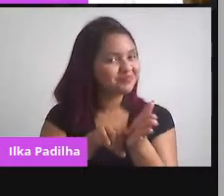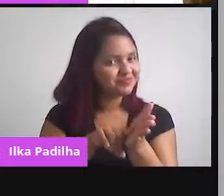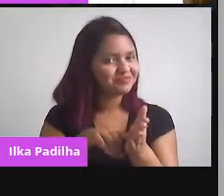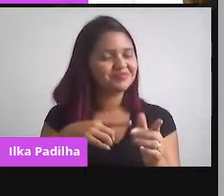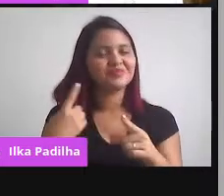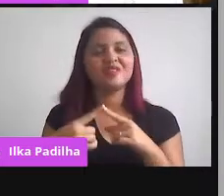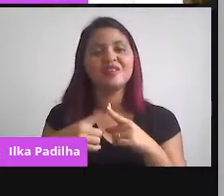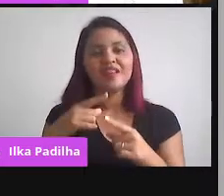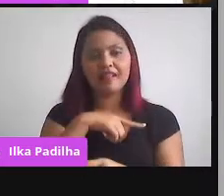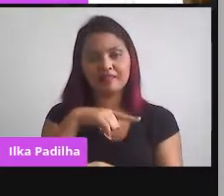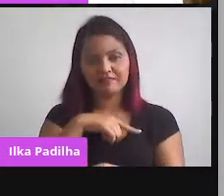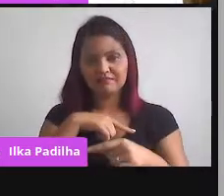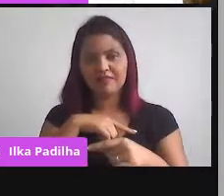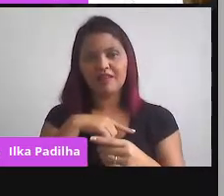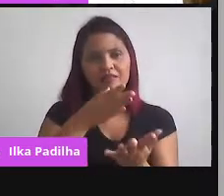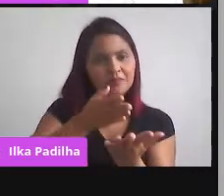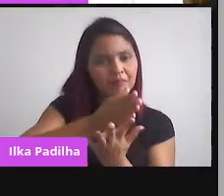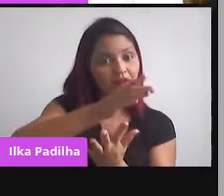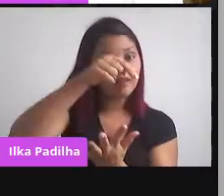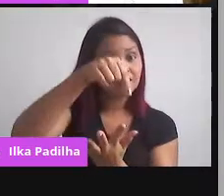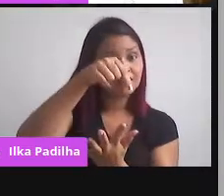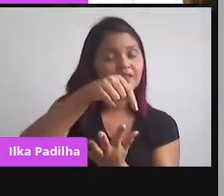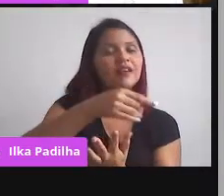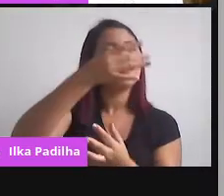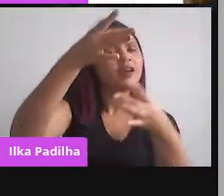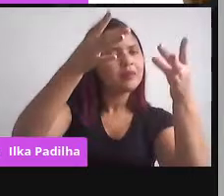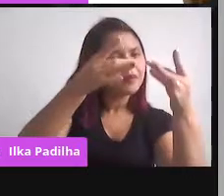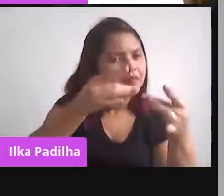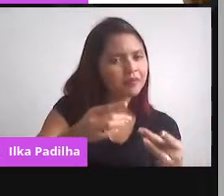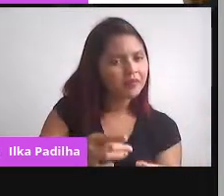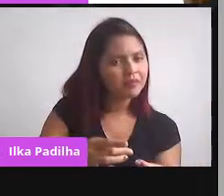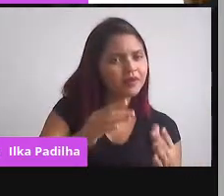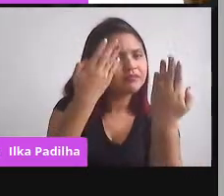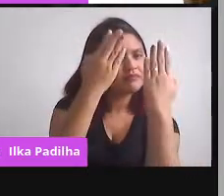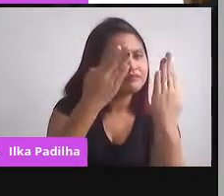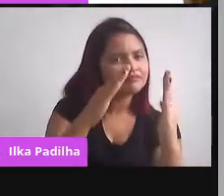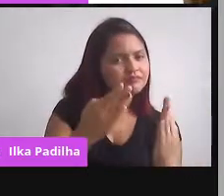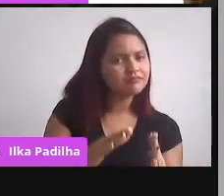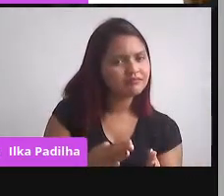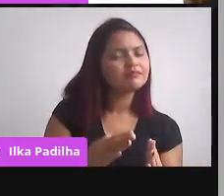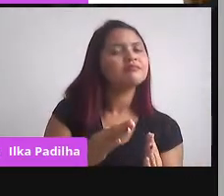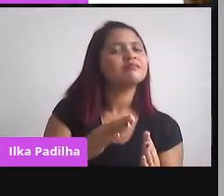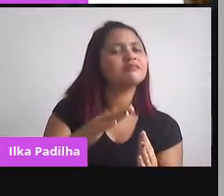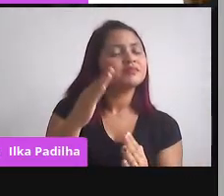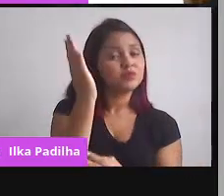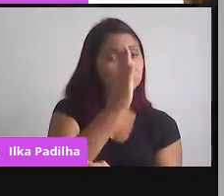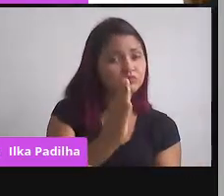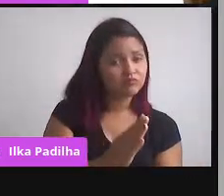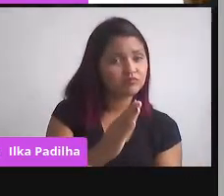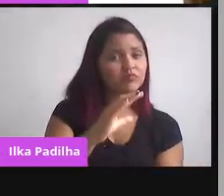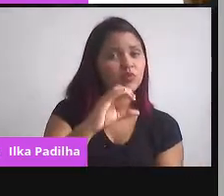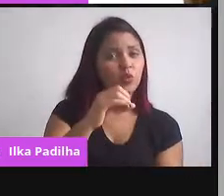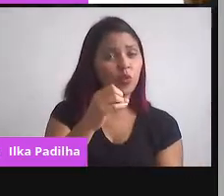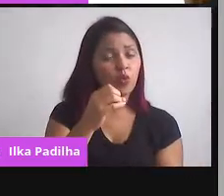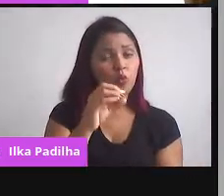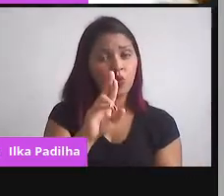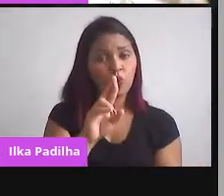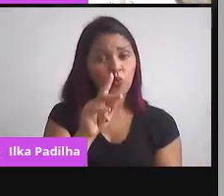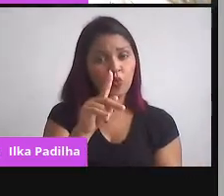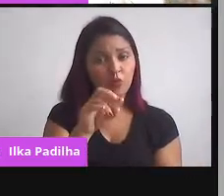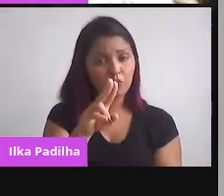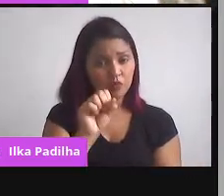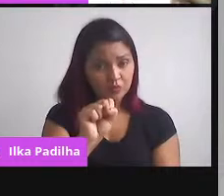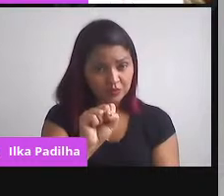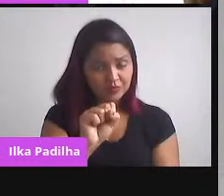uma descrição e análise do português brasileiro, né? Mas ela não é limitada a